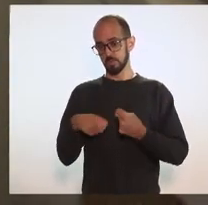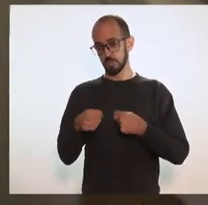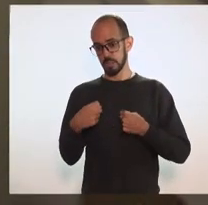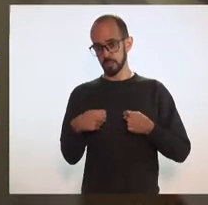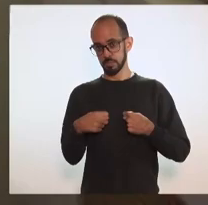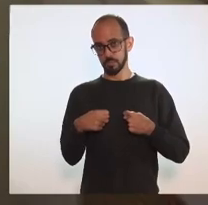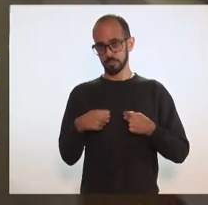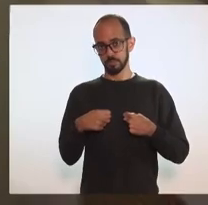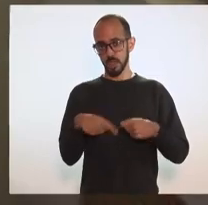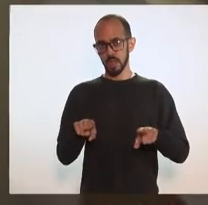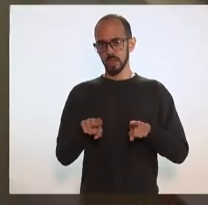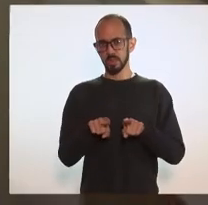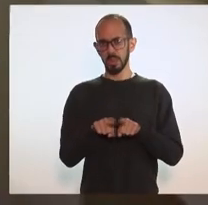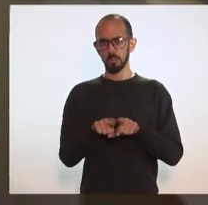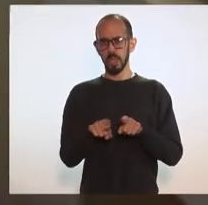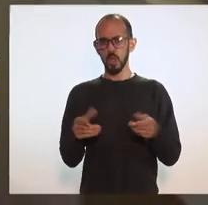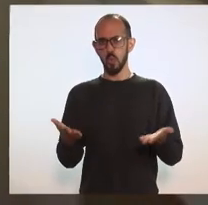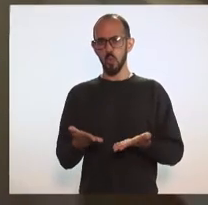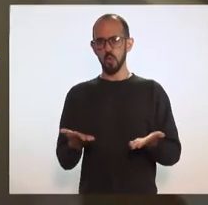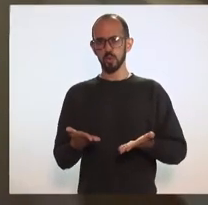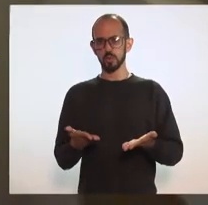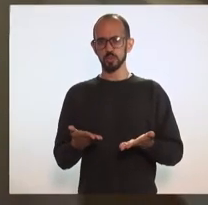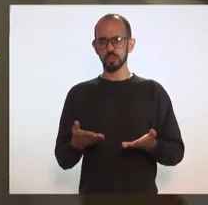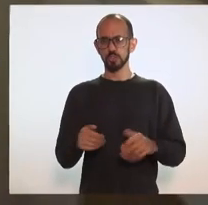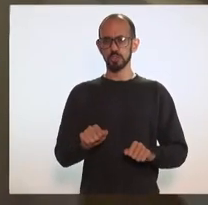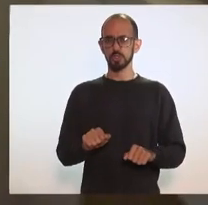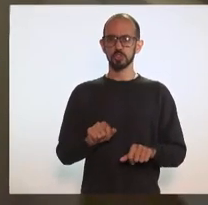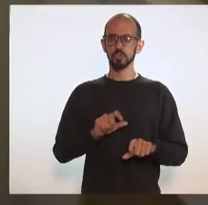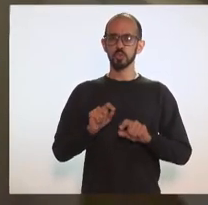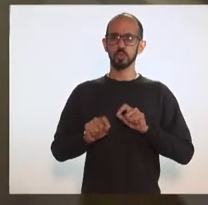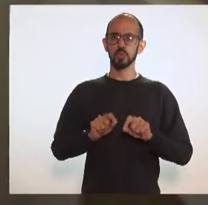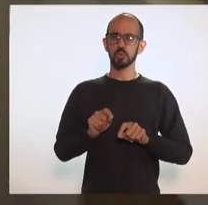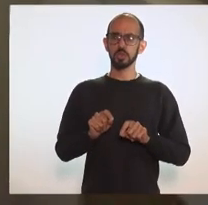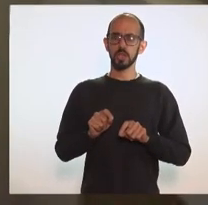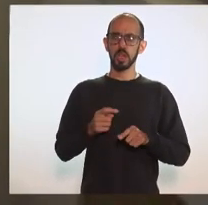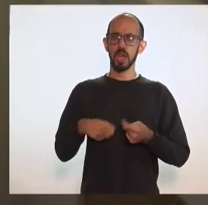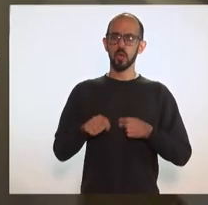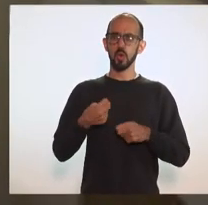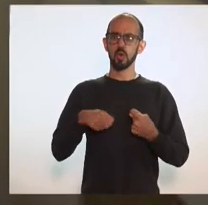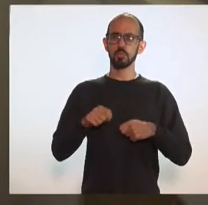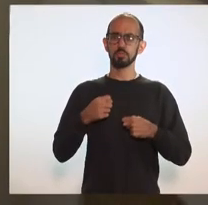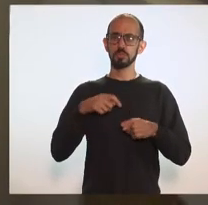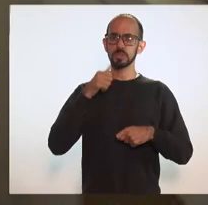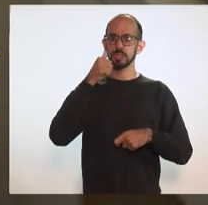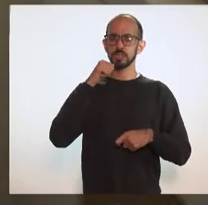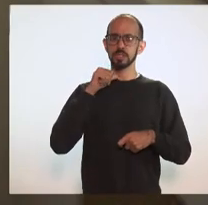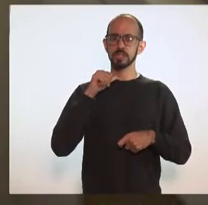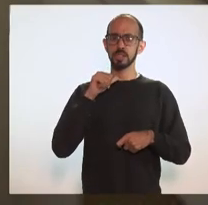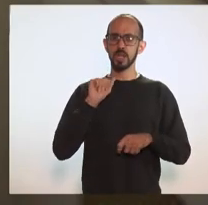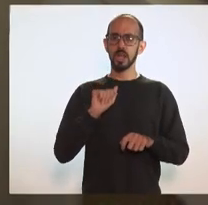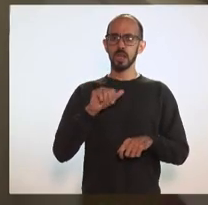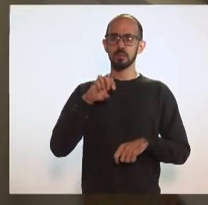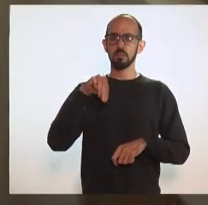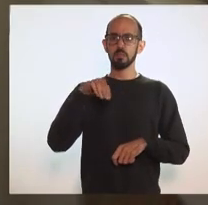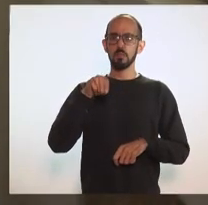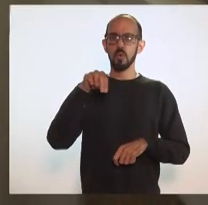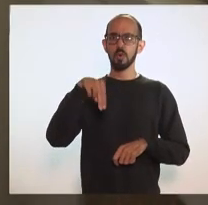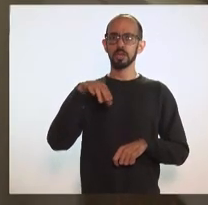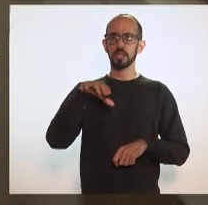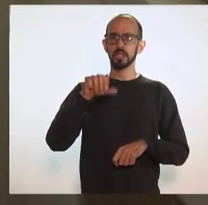frisou muito bem hoje o economista Monica de bolle